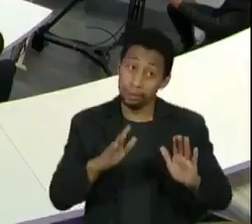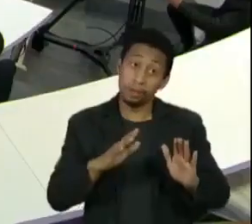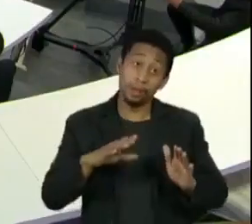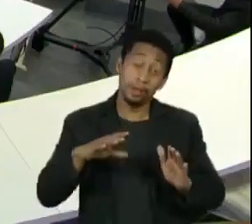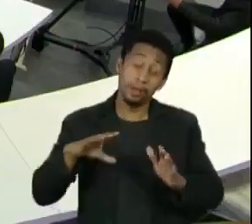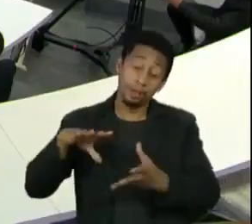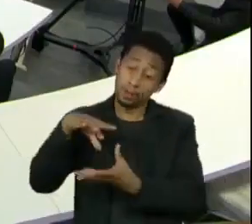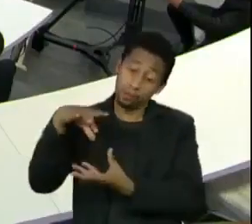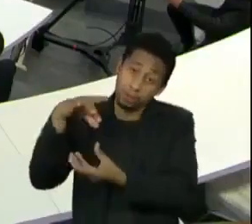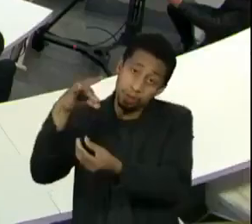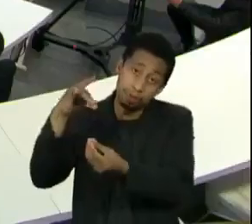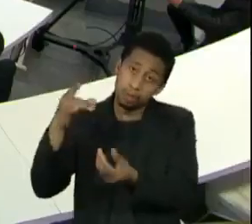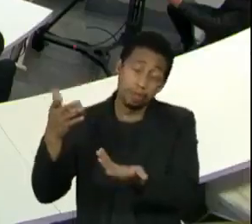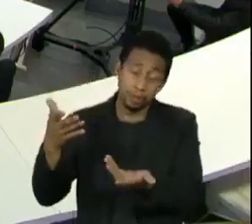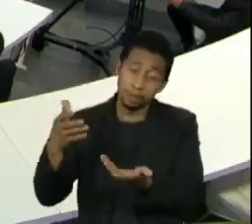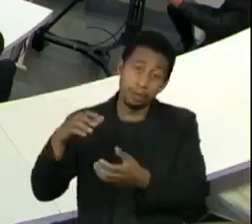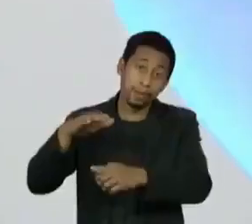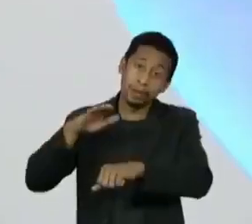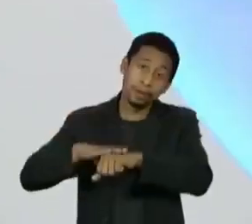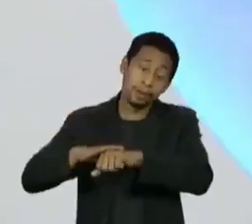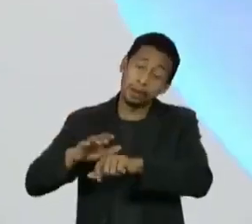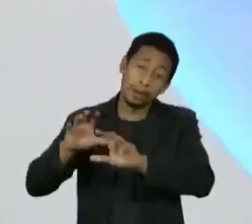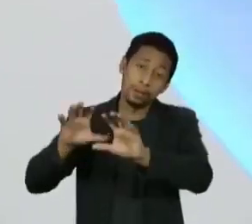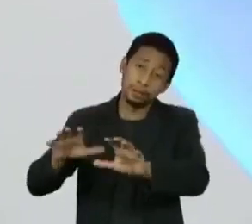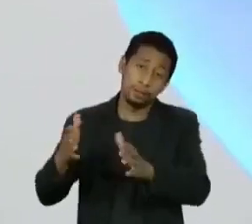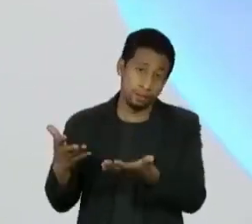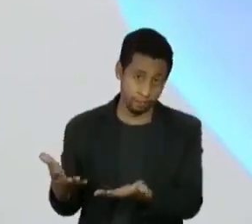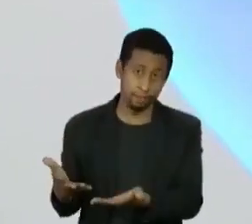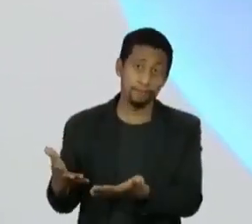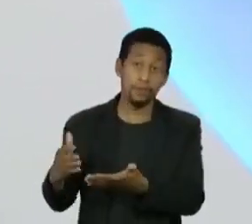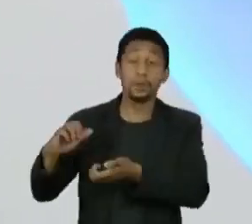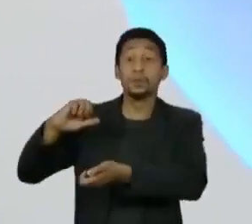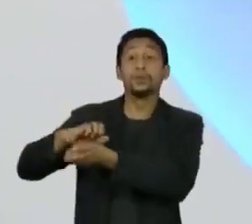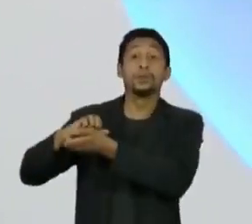função do Supremo é justamente essa. O meu conterrâneo Aris Brito dizia que é quem pode errar por último.